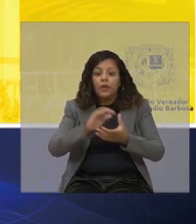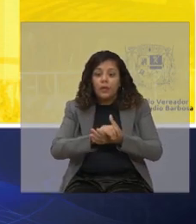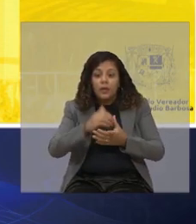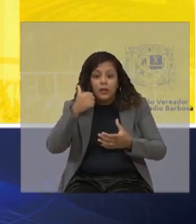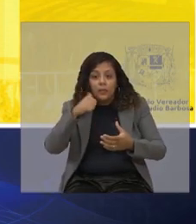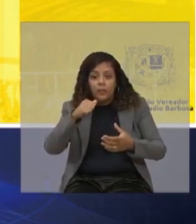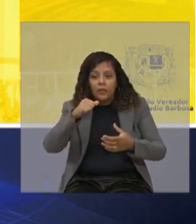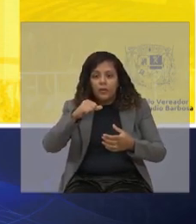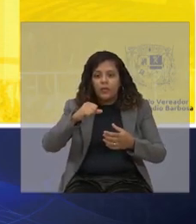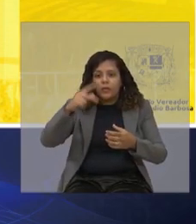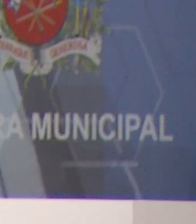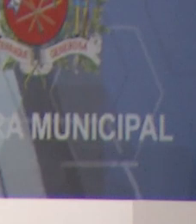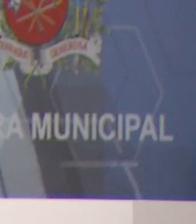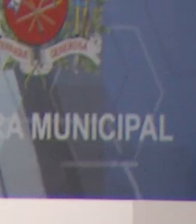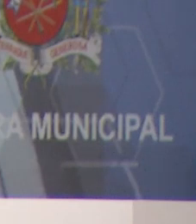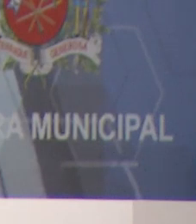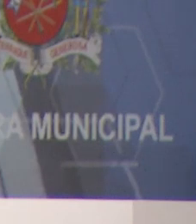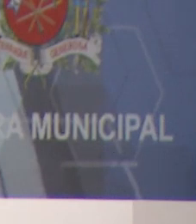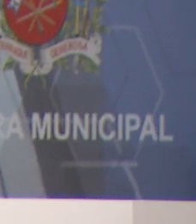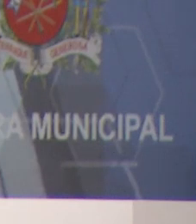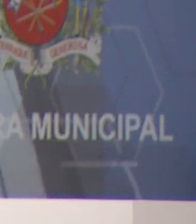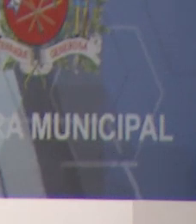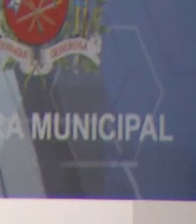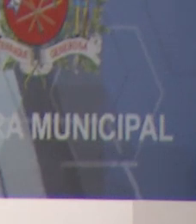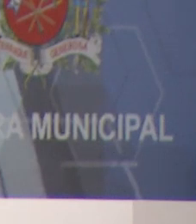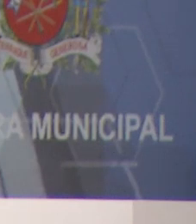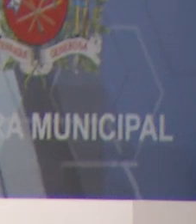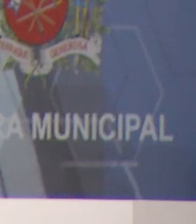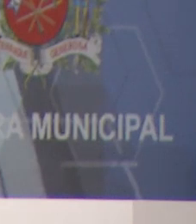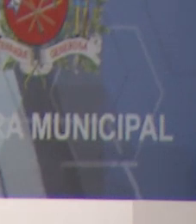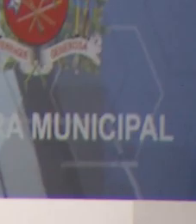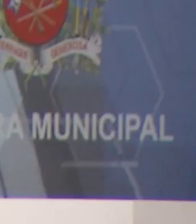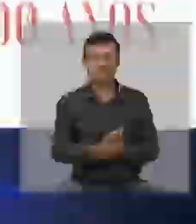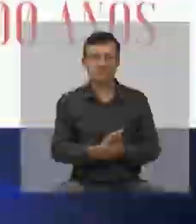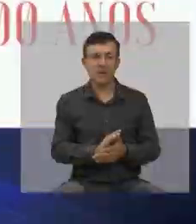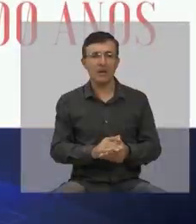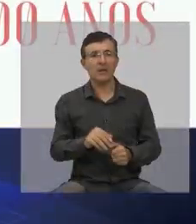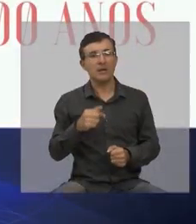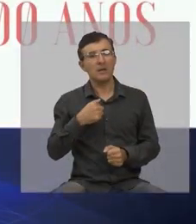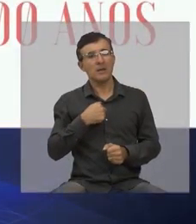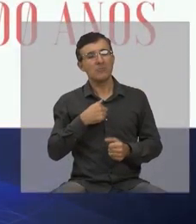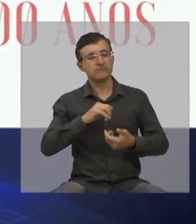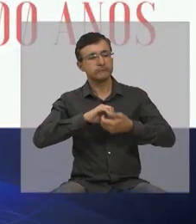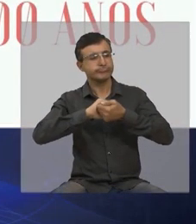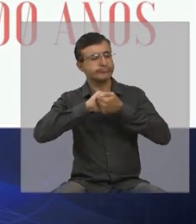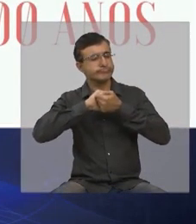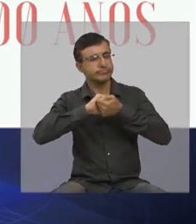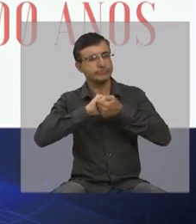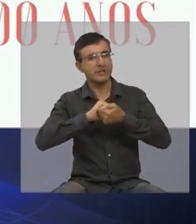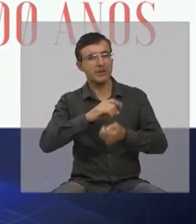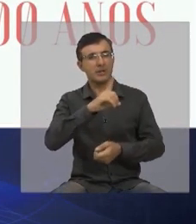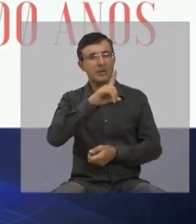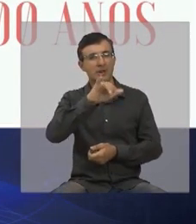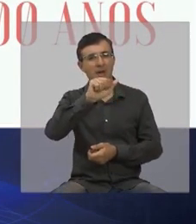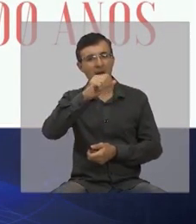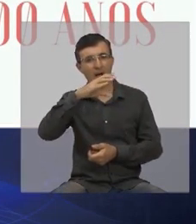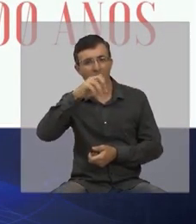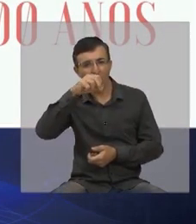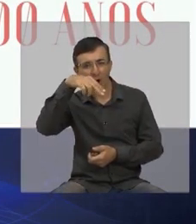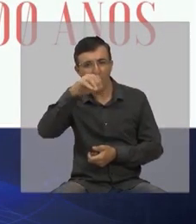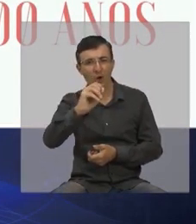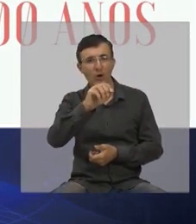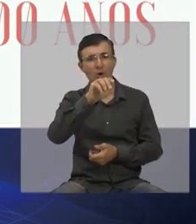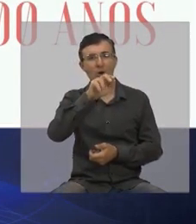previamente cadastradas na Tribuna o vereador Zé Luiz falou sobre o Centenário do diácono Rubens Dantas